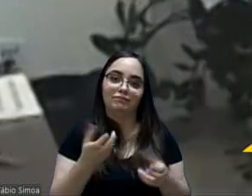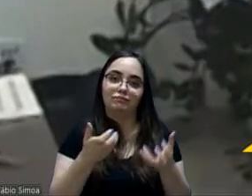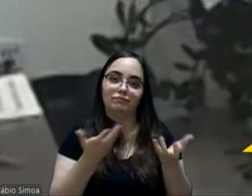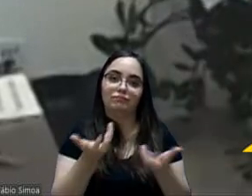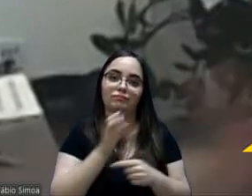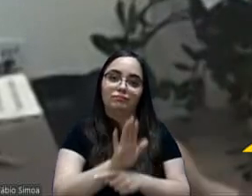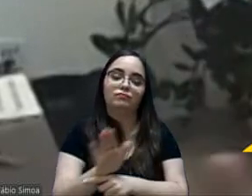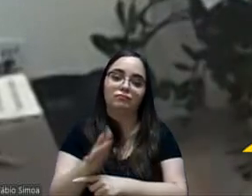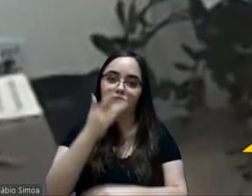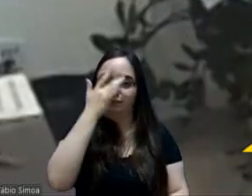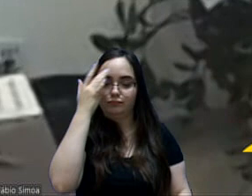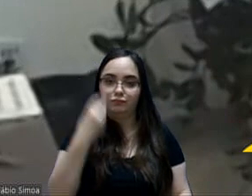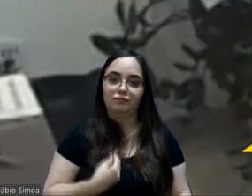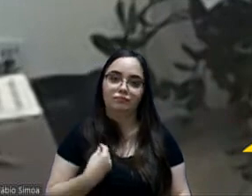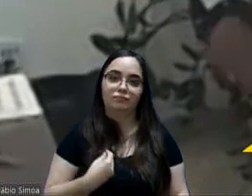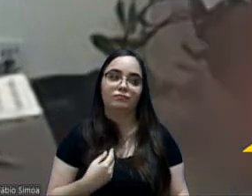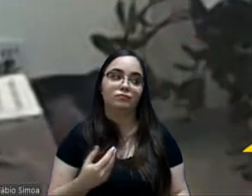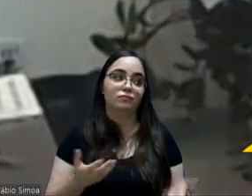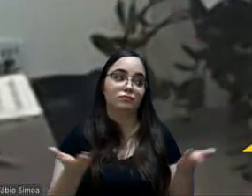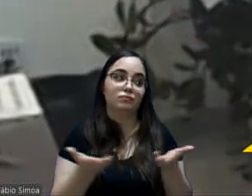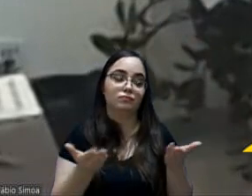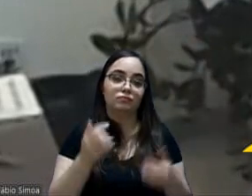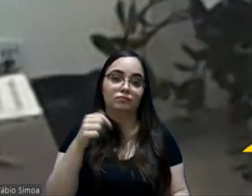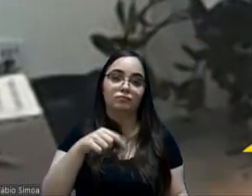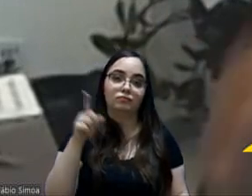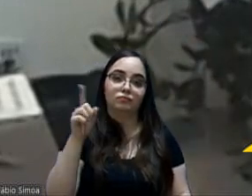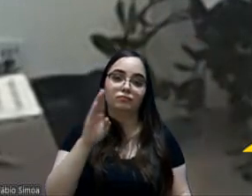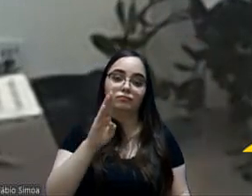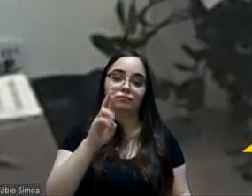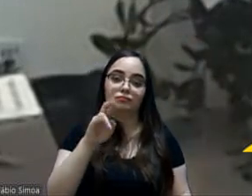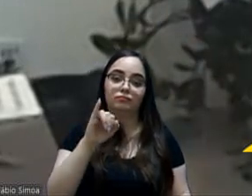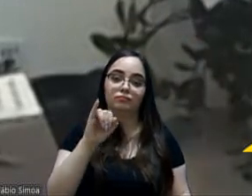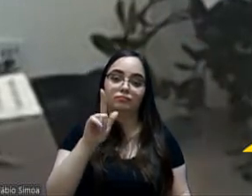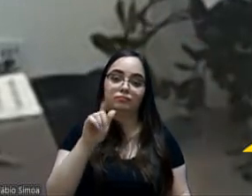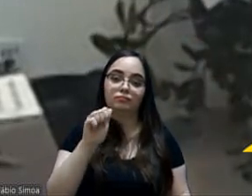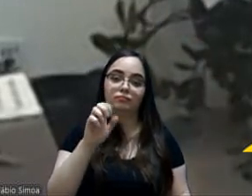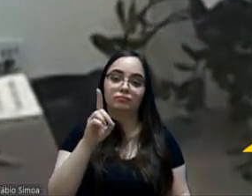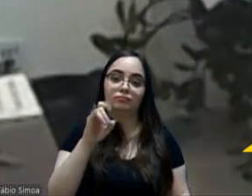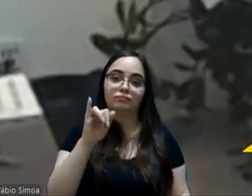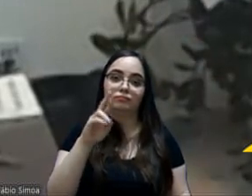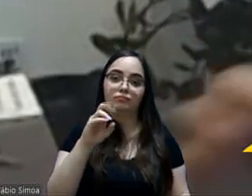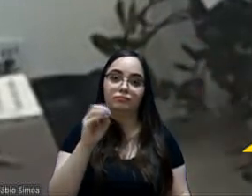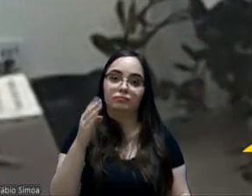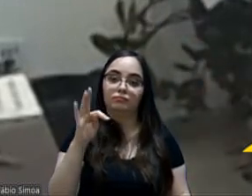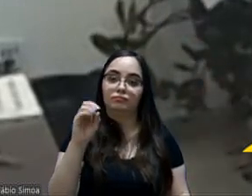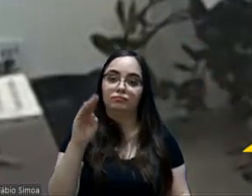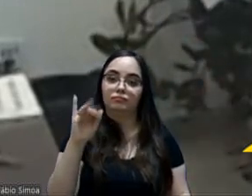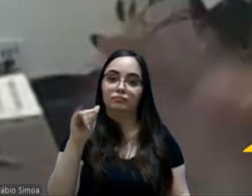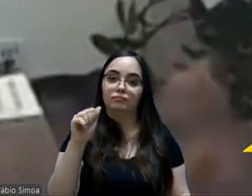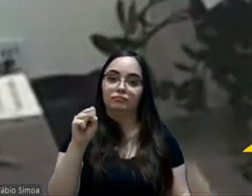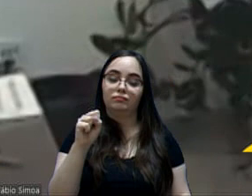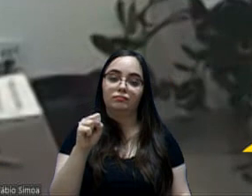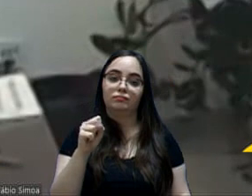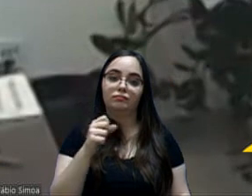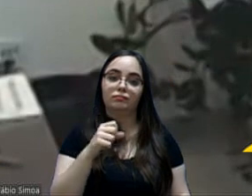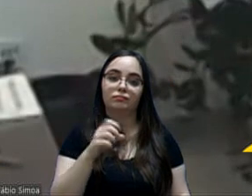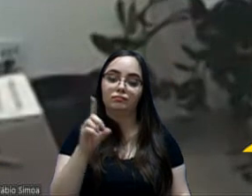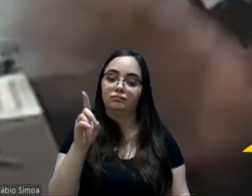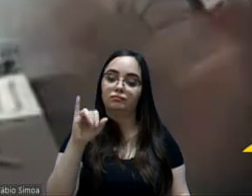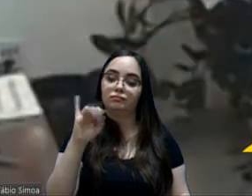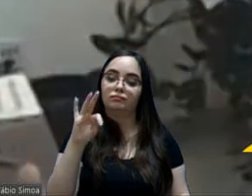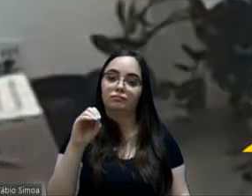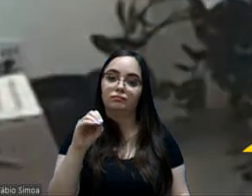da vida. Eu perdi hoje aqui na região de Brigadeiro Tobias, só hoje na região de Brigadeiro Tobias lá, o Dito, né, os familiares do